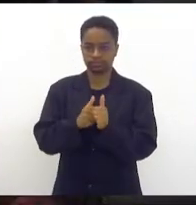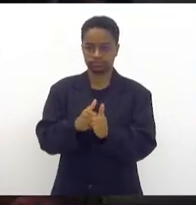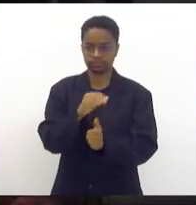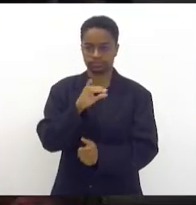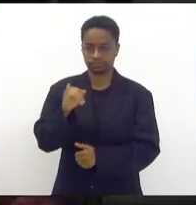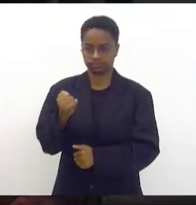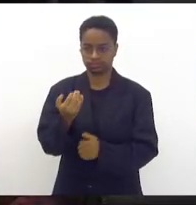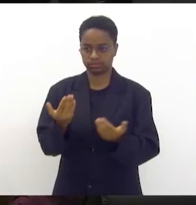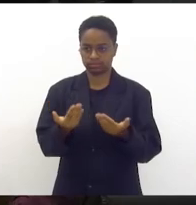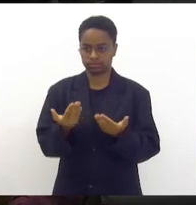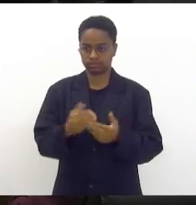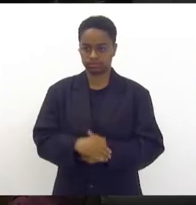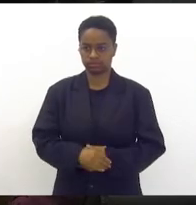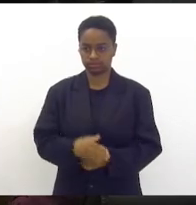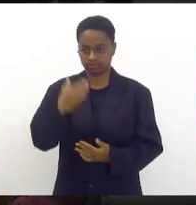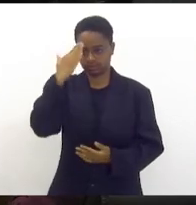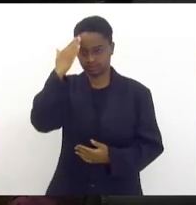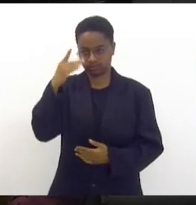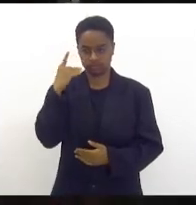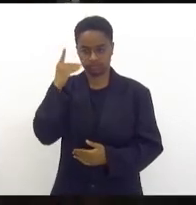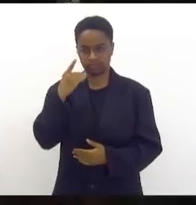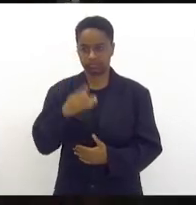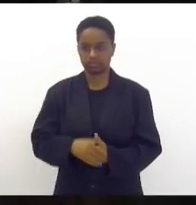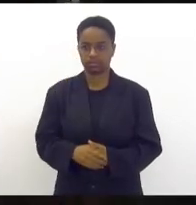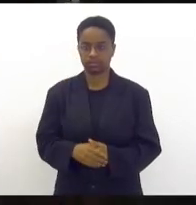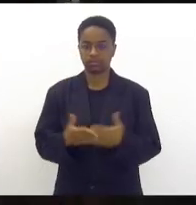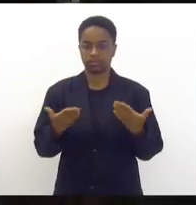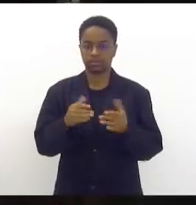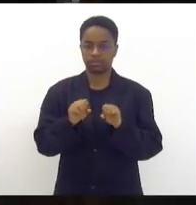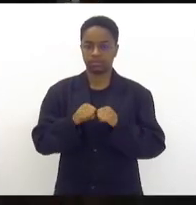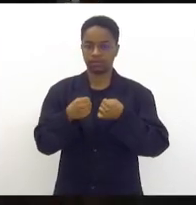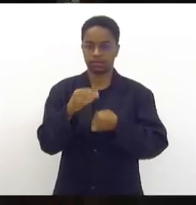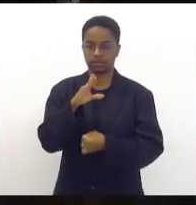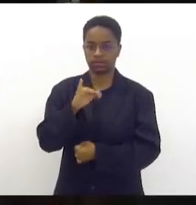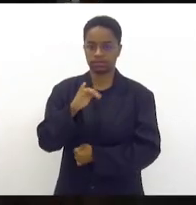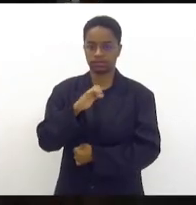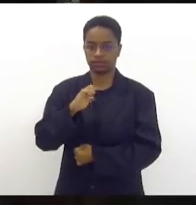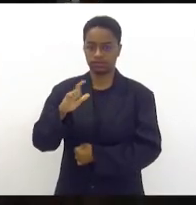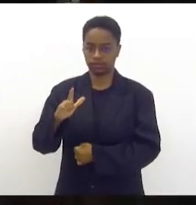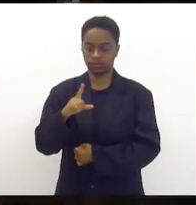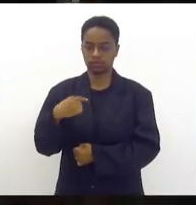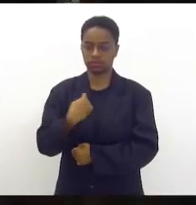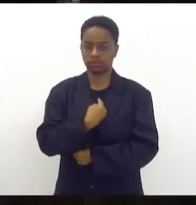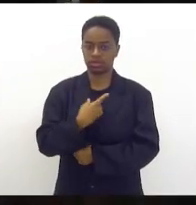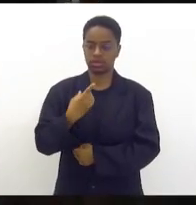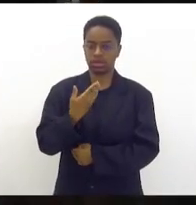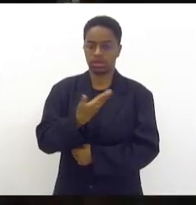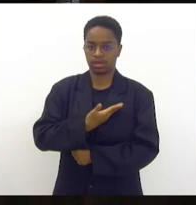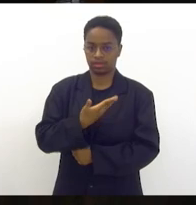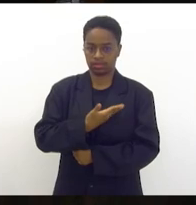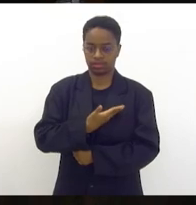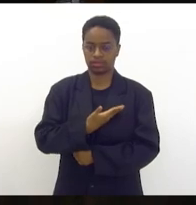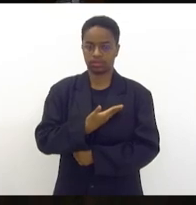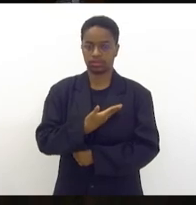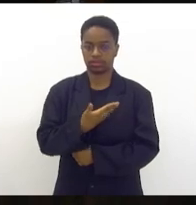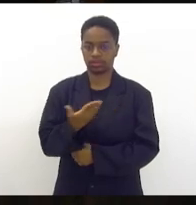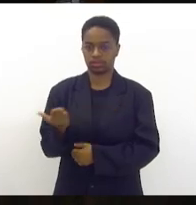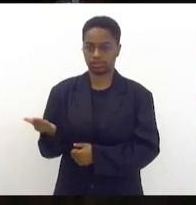Obrigado, nosso nobre deputado. Pela Defesa Civil, nosso nobre amigo aí